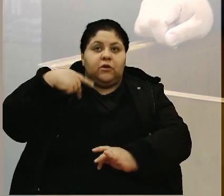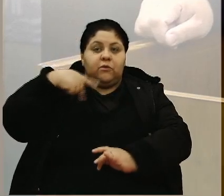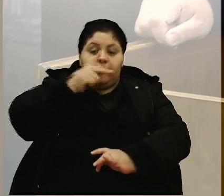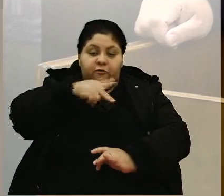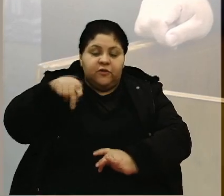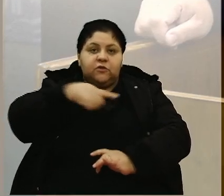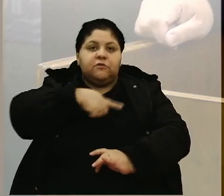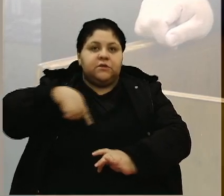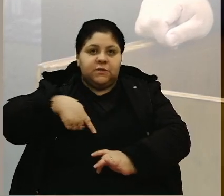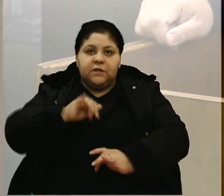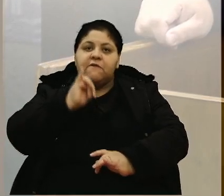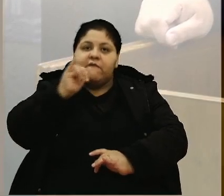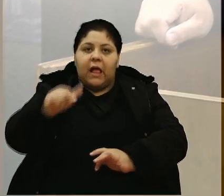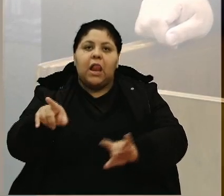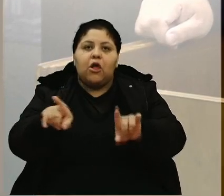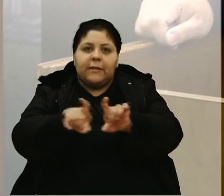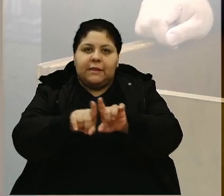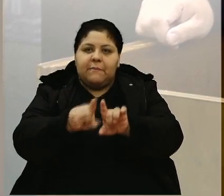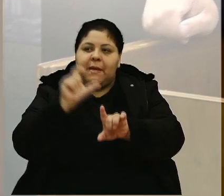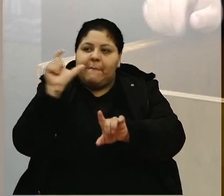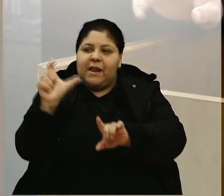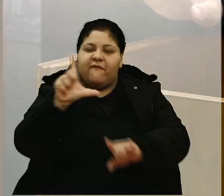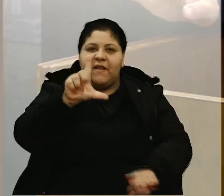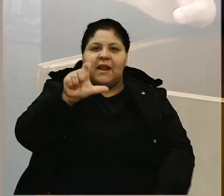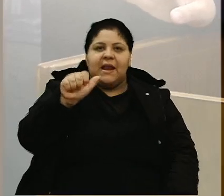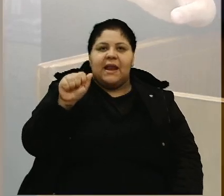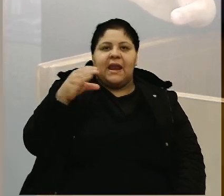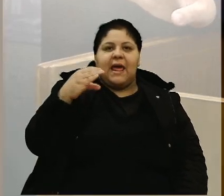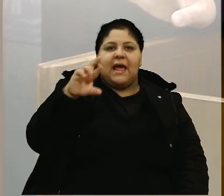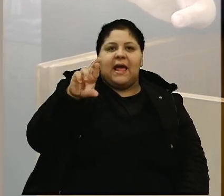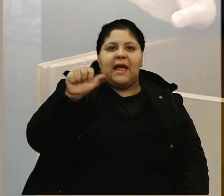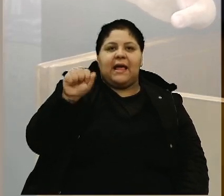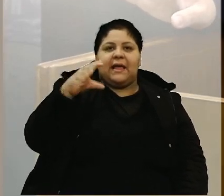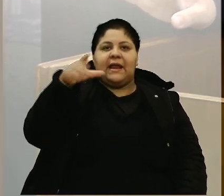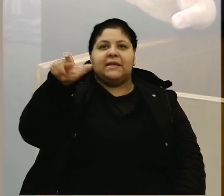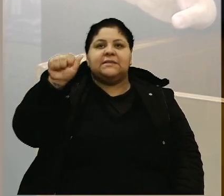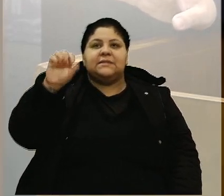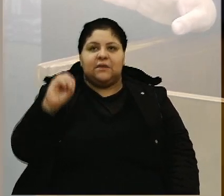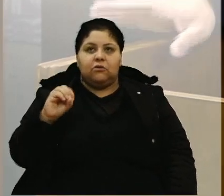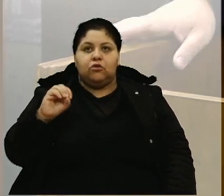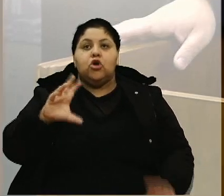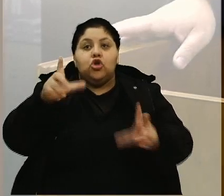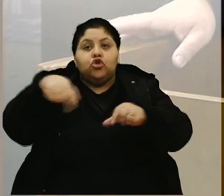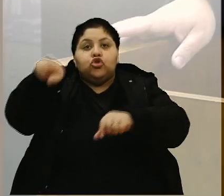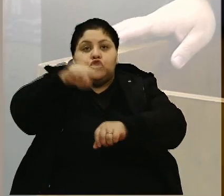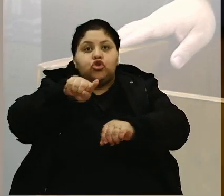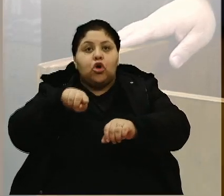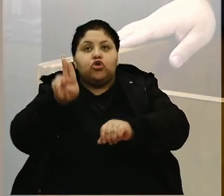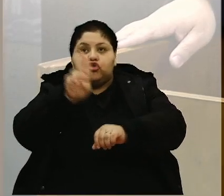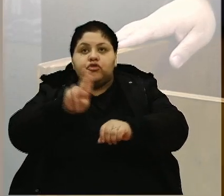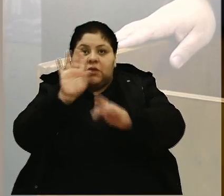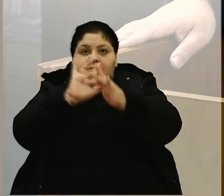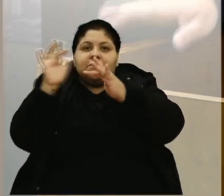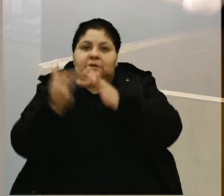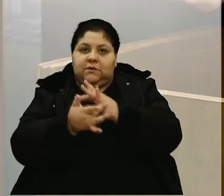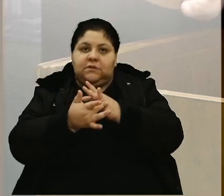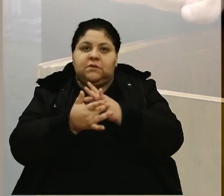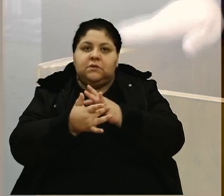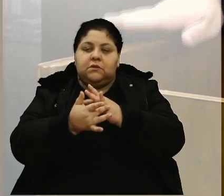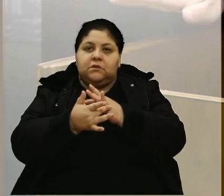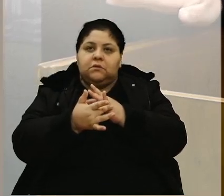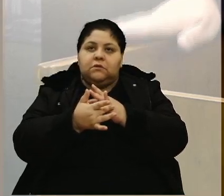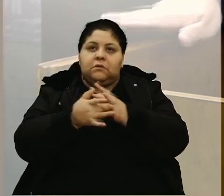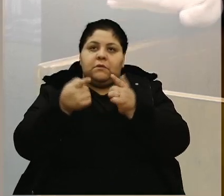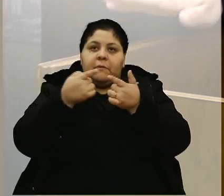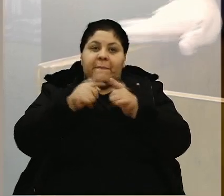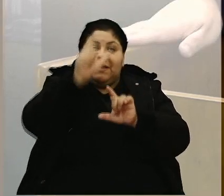momento. Mas as pessoas, todos nós precisamos das redes sociais, até para chegarmos aqui como vereadores. Mas o